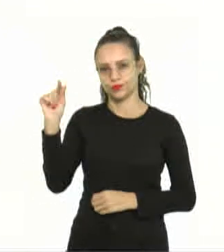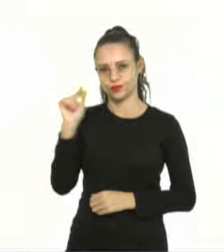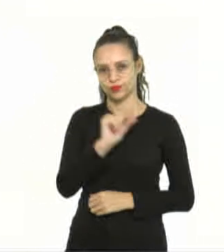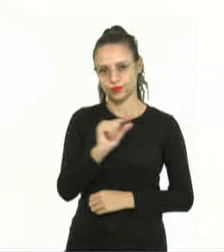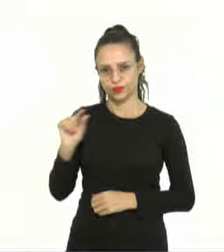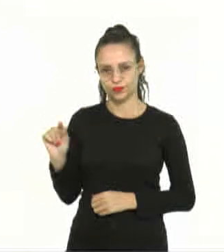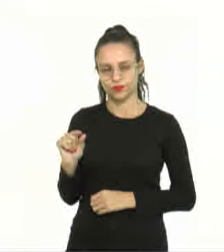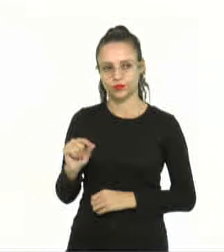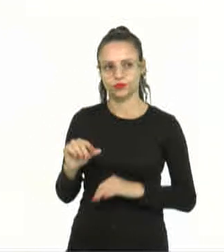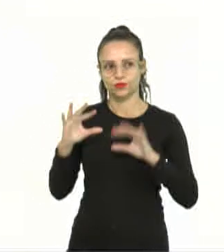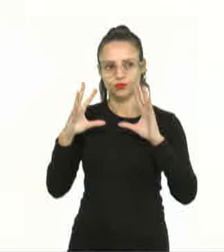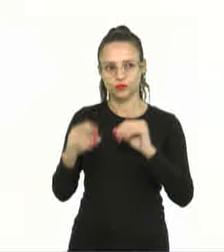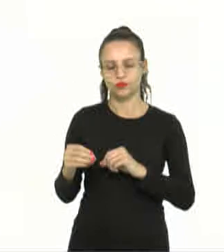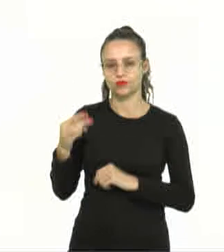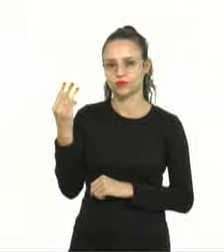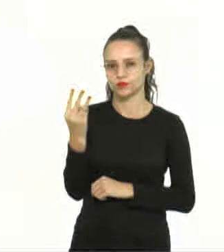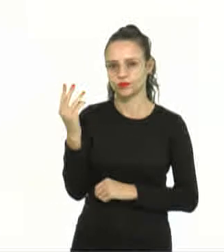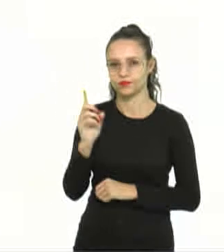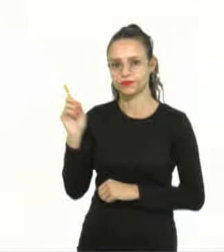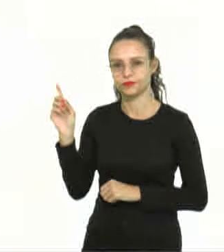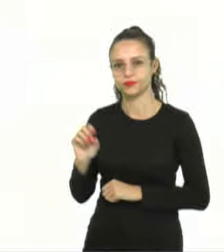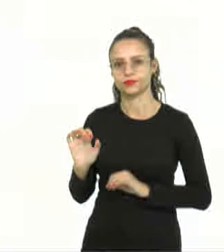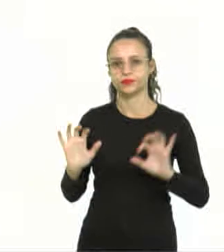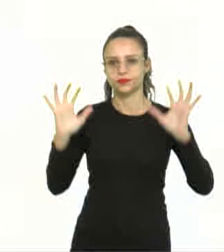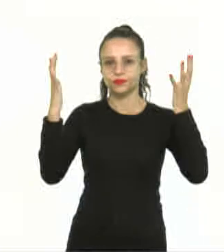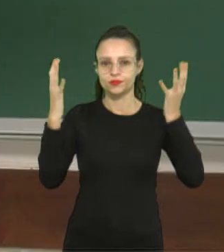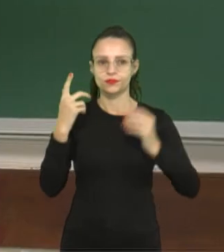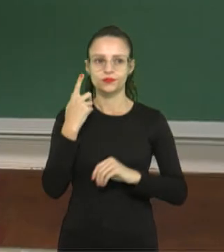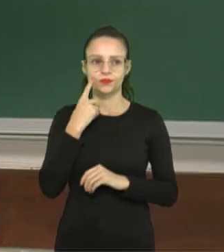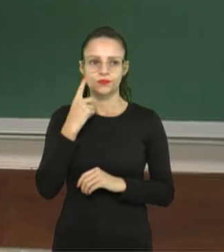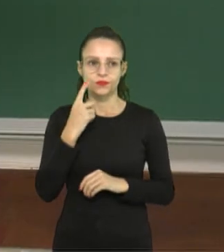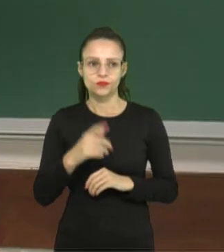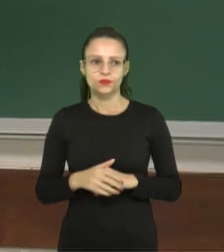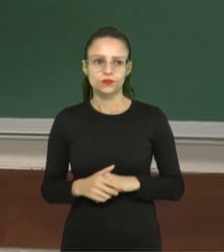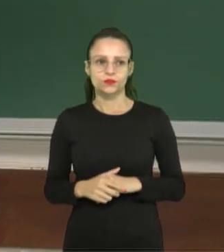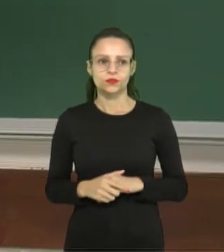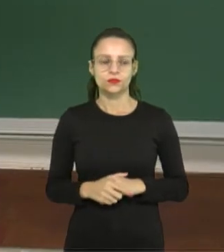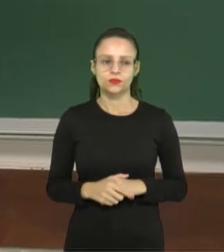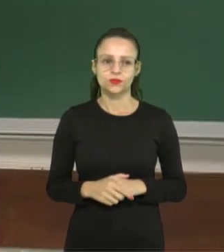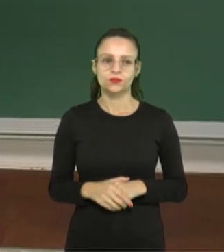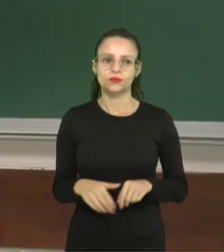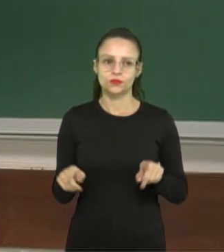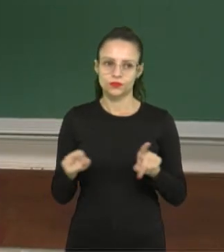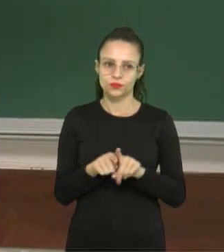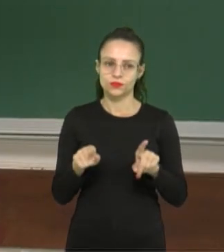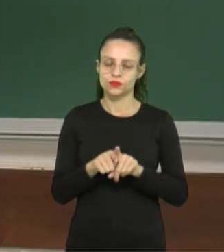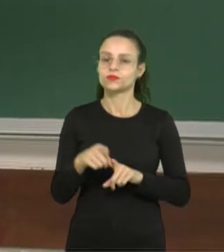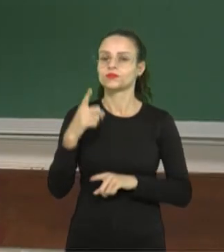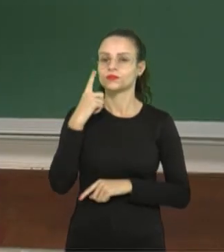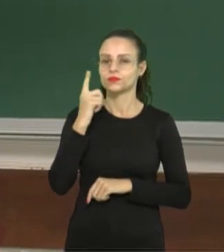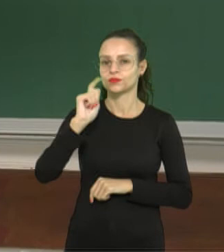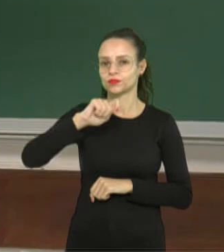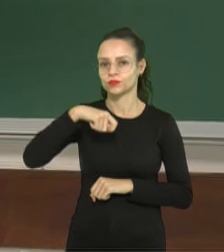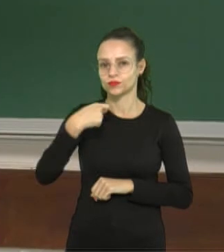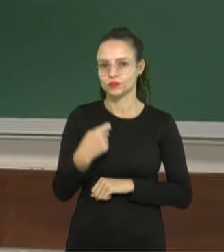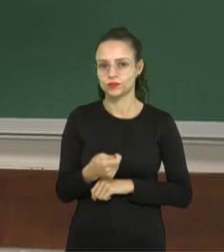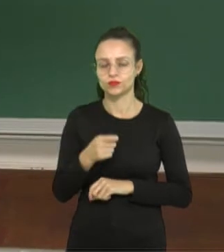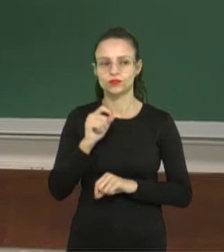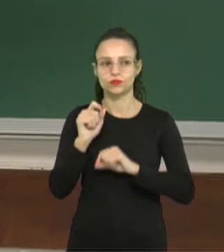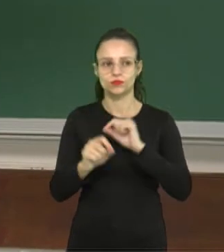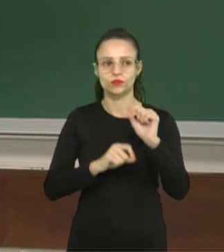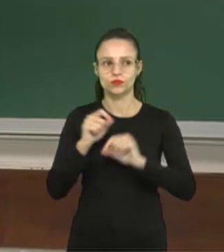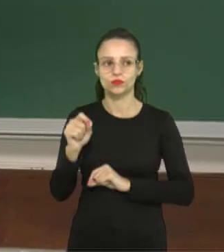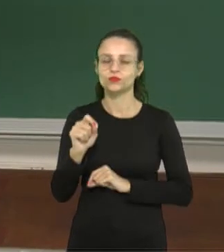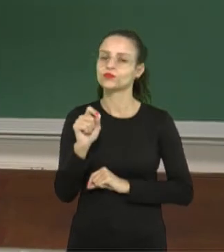Estas três, Tomatina, Las Bodas e Las Fallas. E também nós vamos ver um pouquinho sobre La